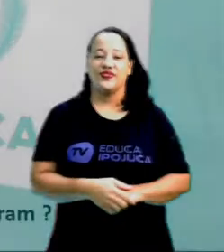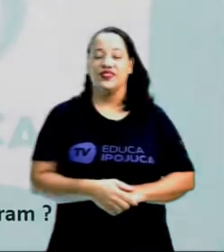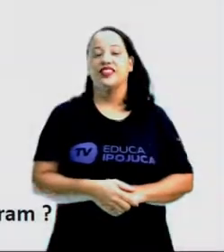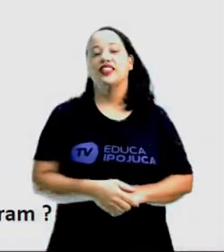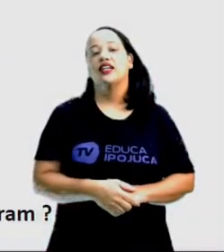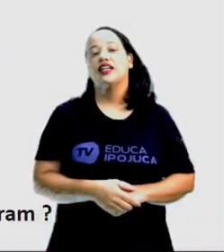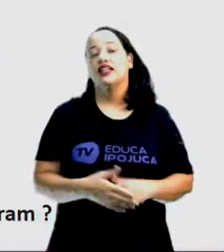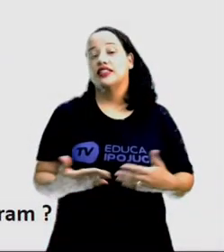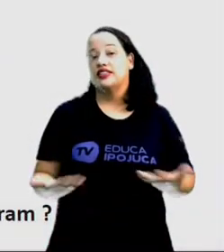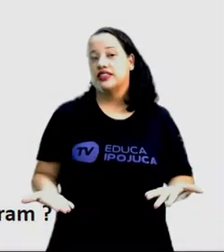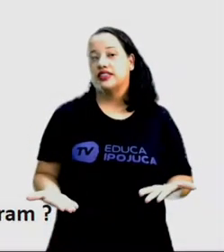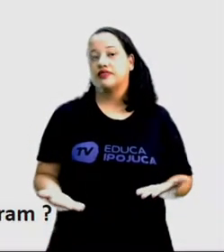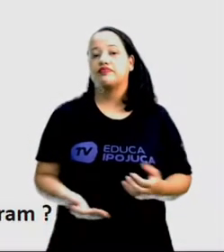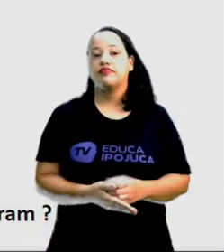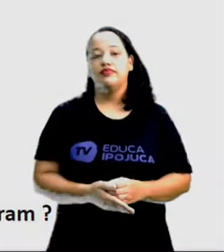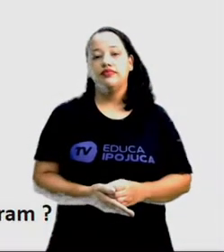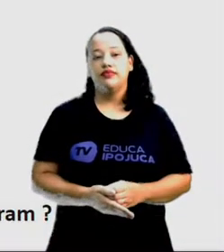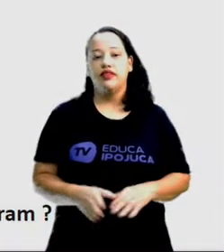Na bandeja,